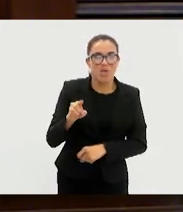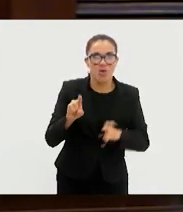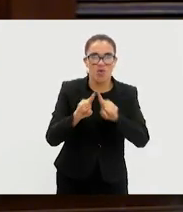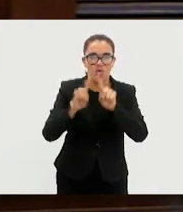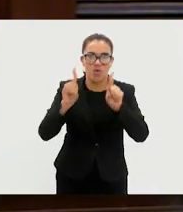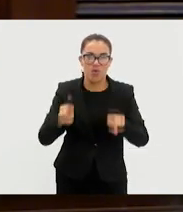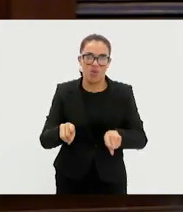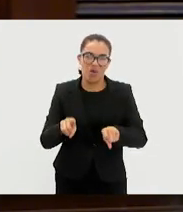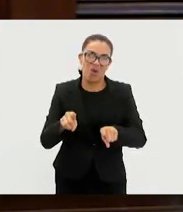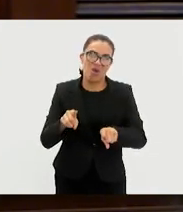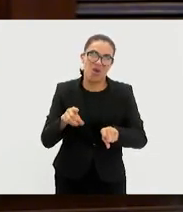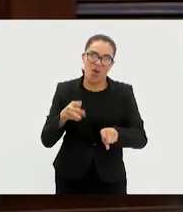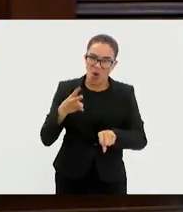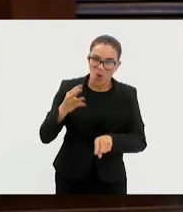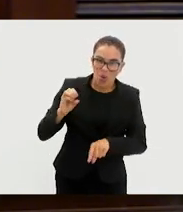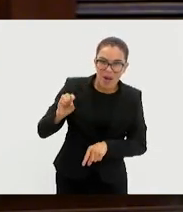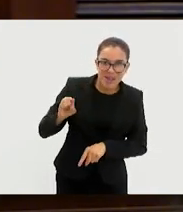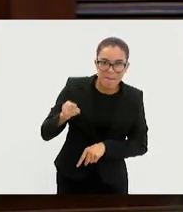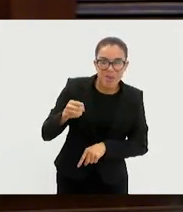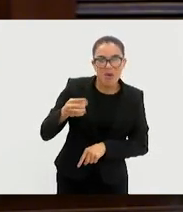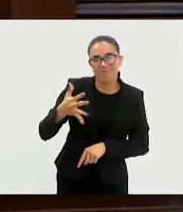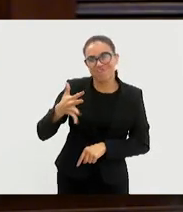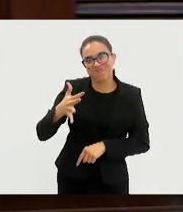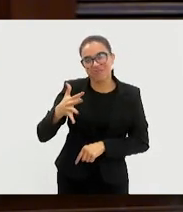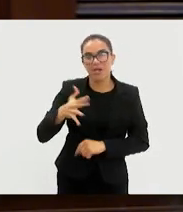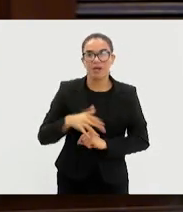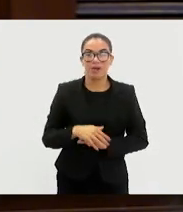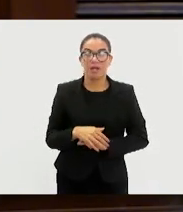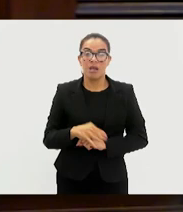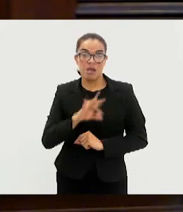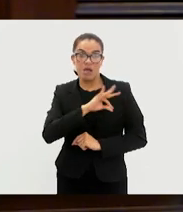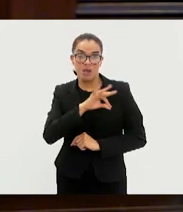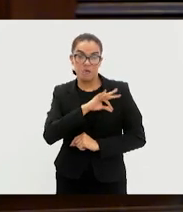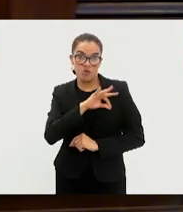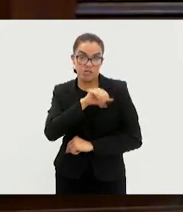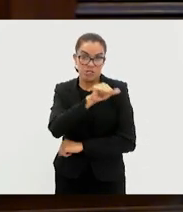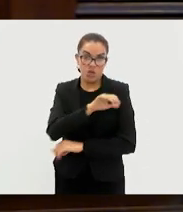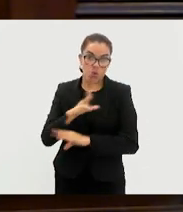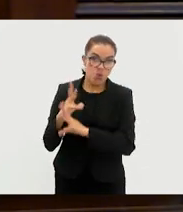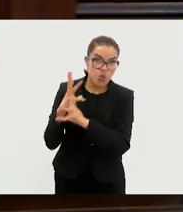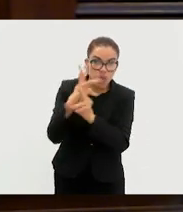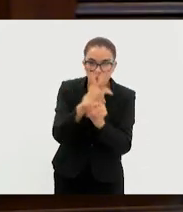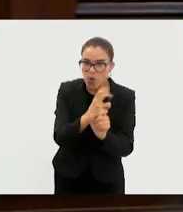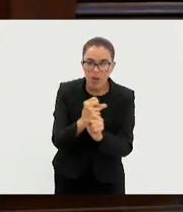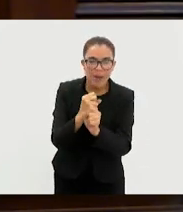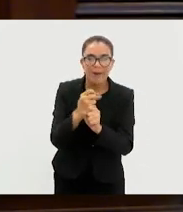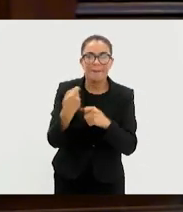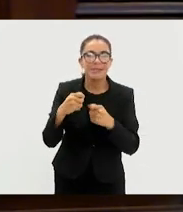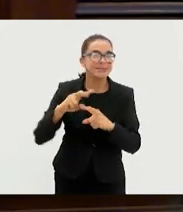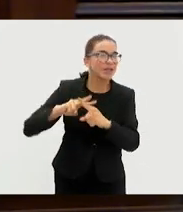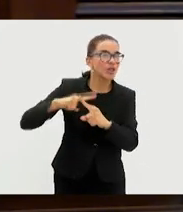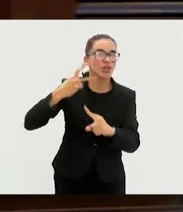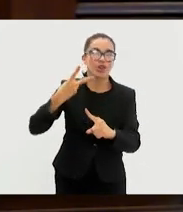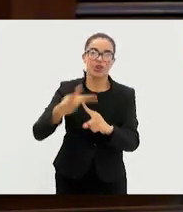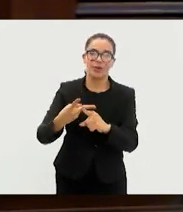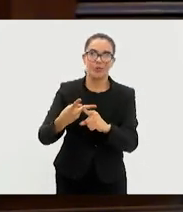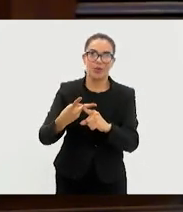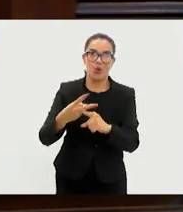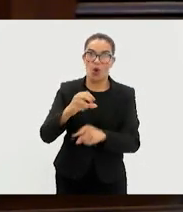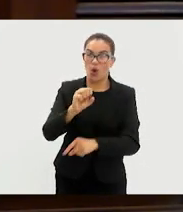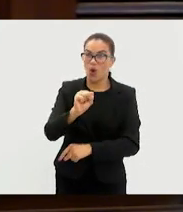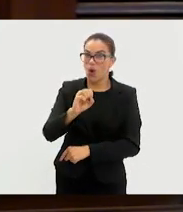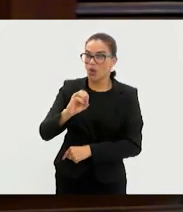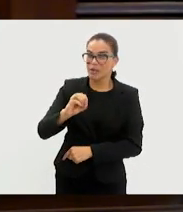40 e pouco. Hoje a Polícia do Rio de Janeiro precisaria do dobro, precisaria de 80 mil